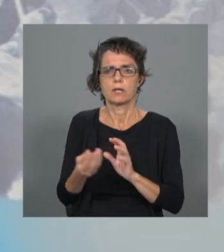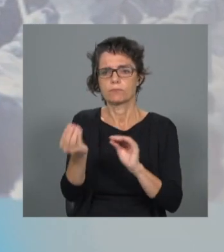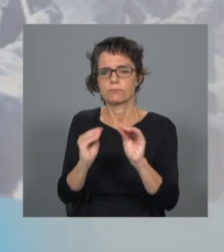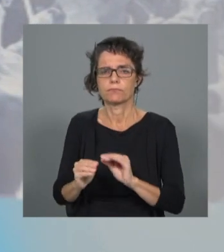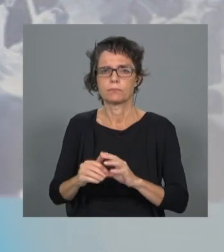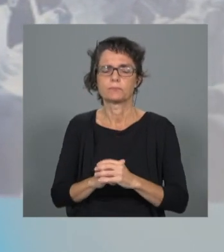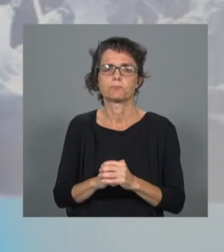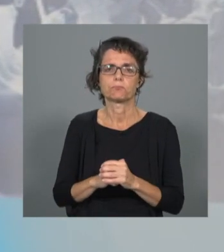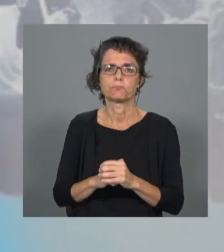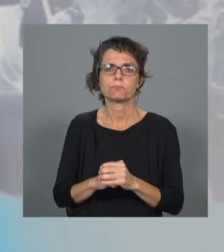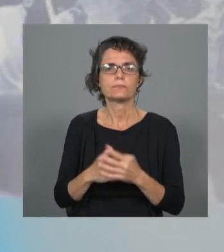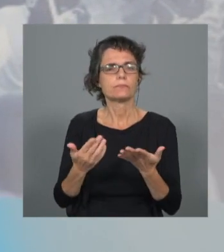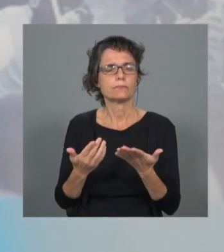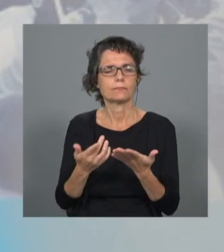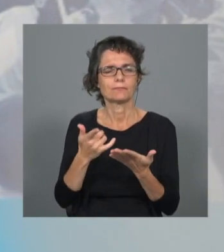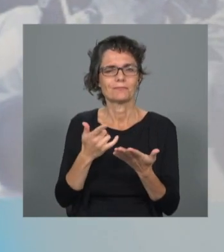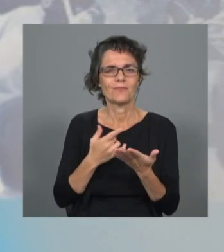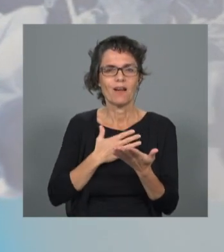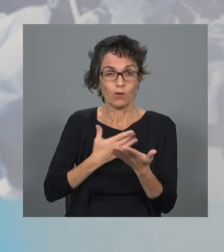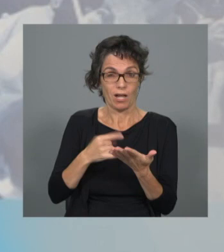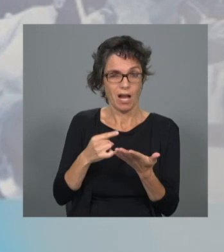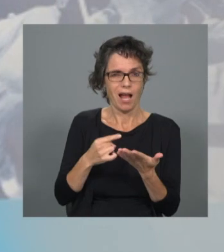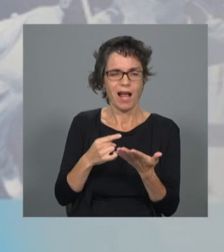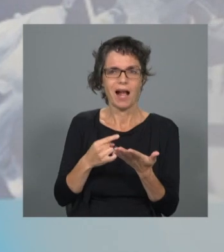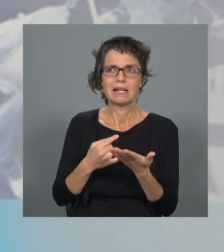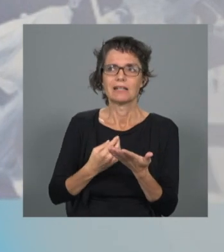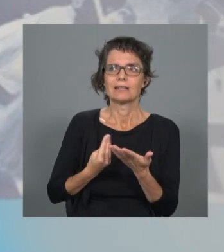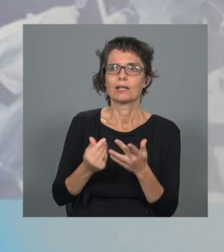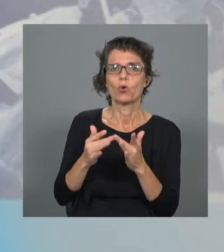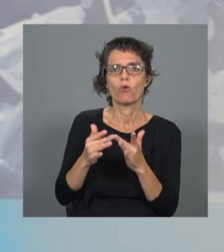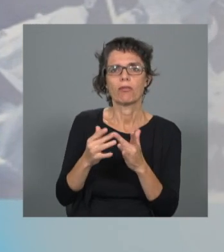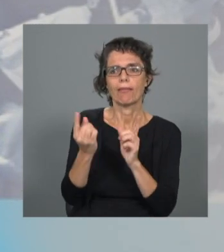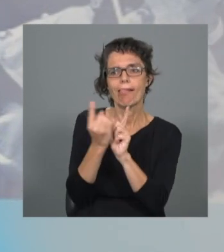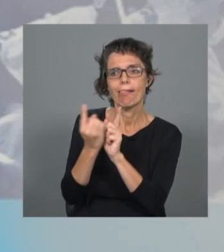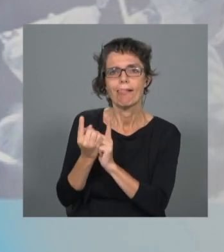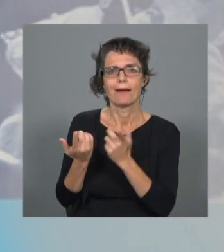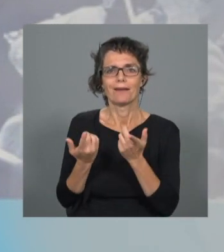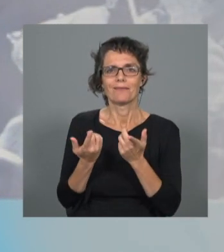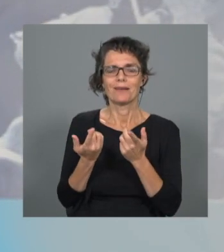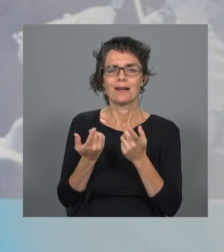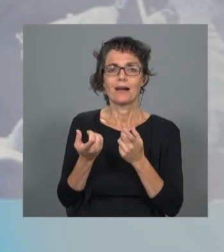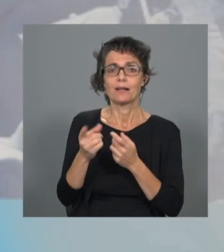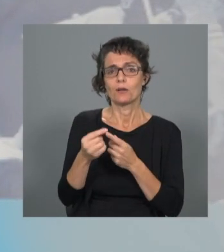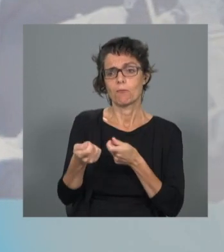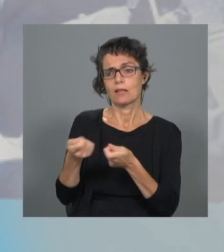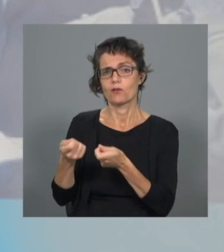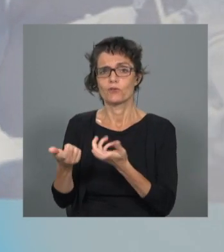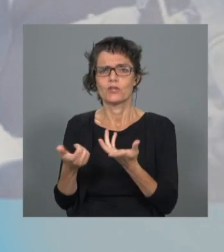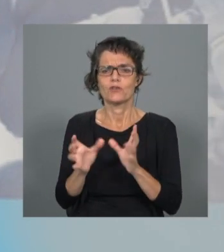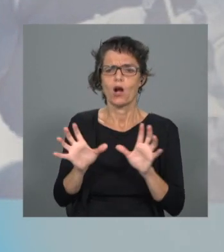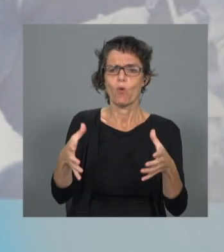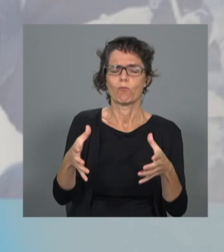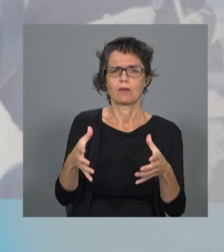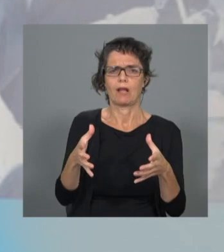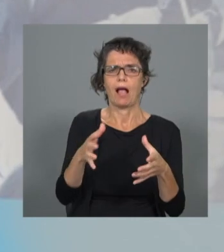digamos, esta vontade de regresso a um contacto mais próximo entre os dinamismos também da comunidade, as